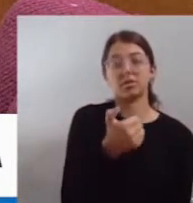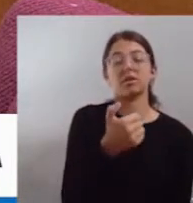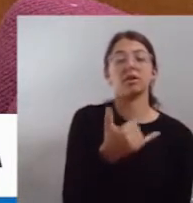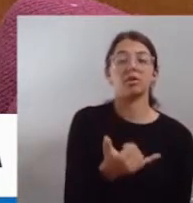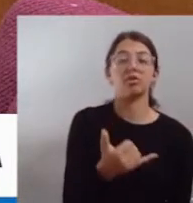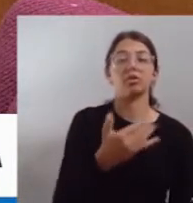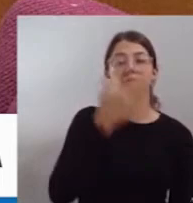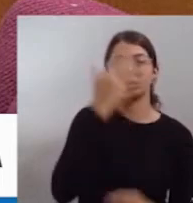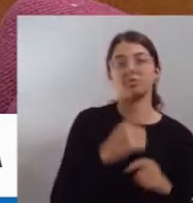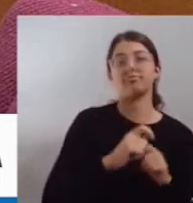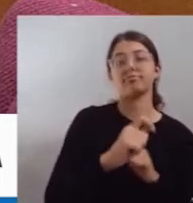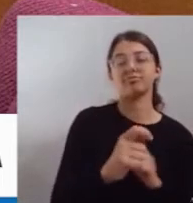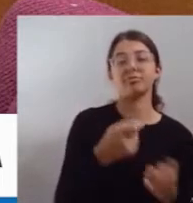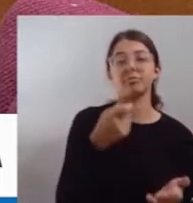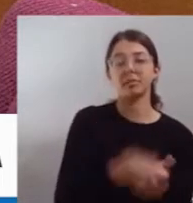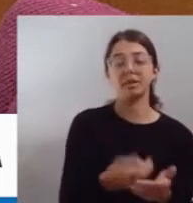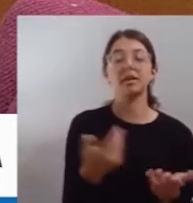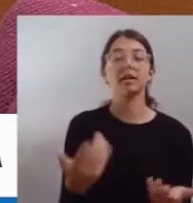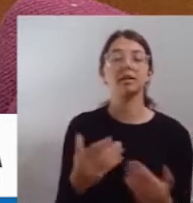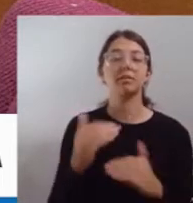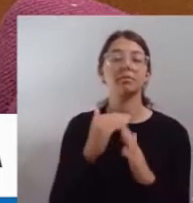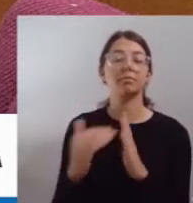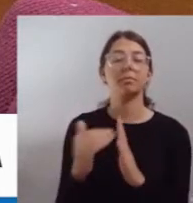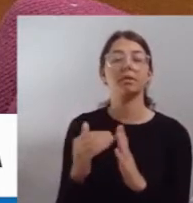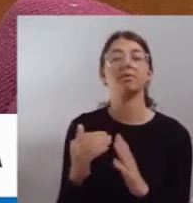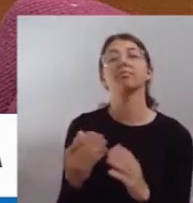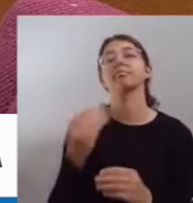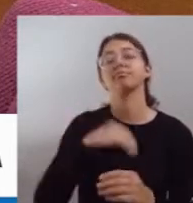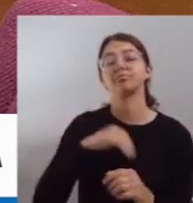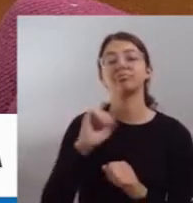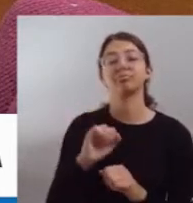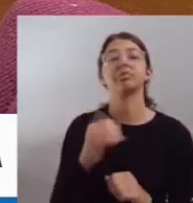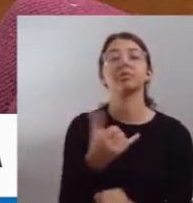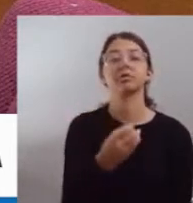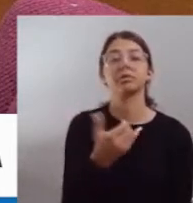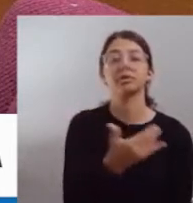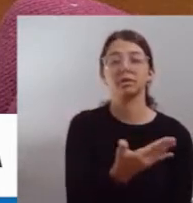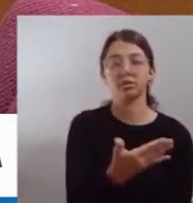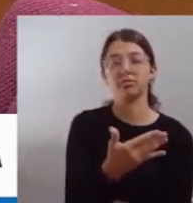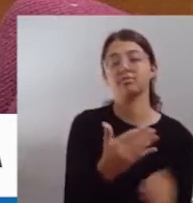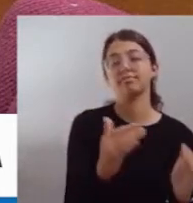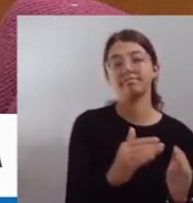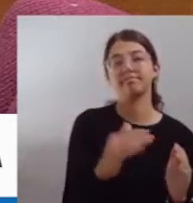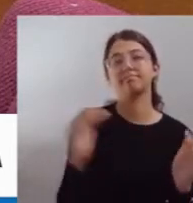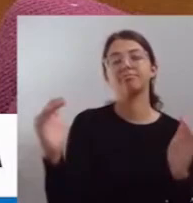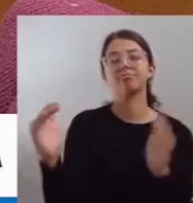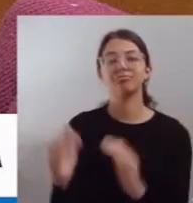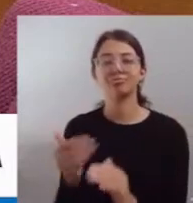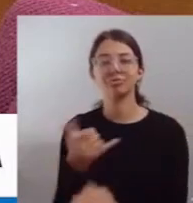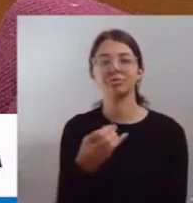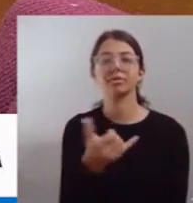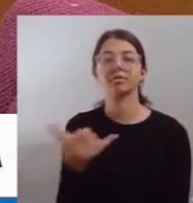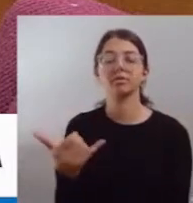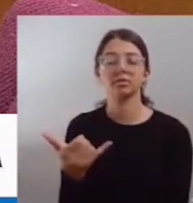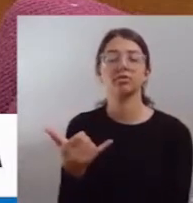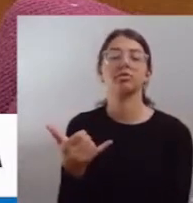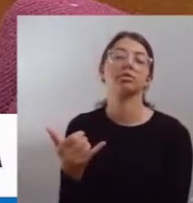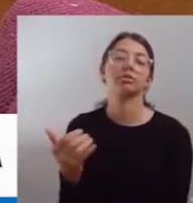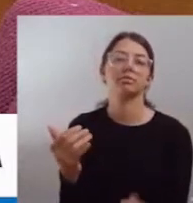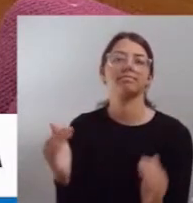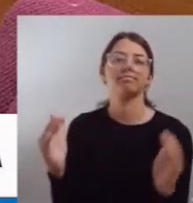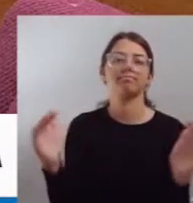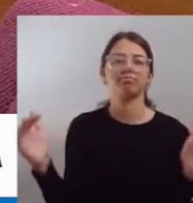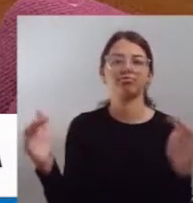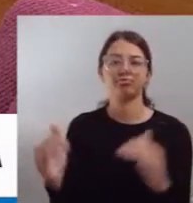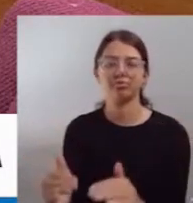recebimentos diminuiu de 389 dias em 2021 para 232 dias em 2022. Por outro lado, o relatório